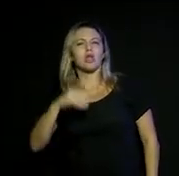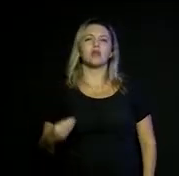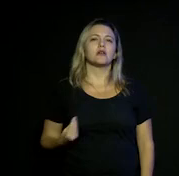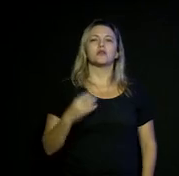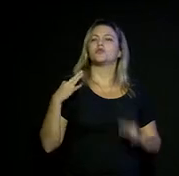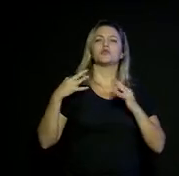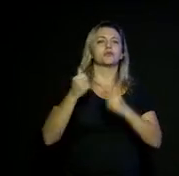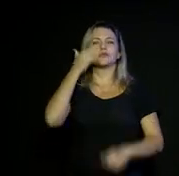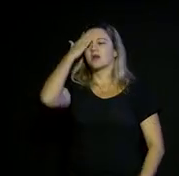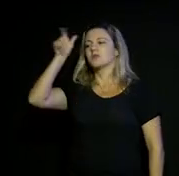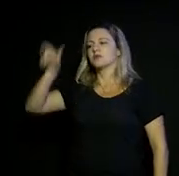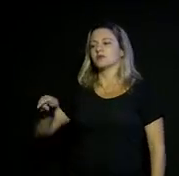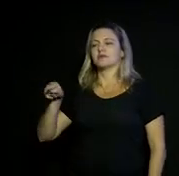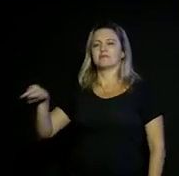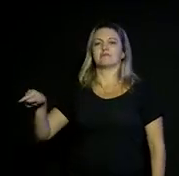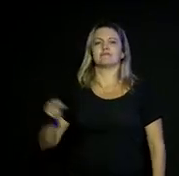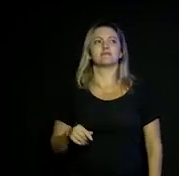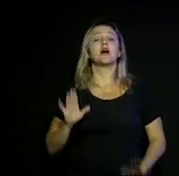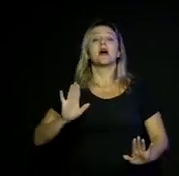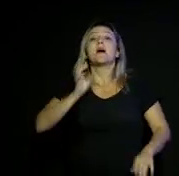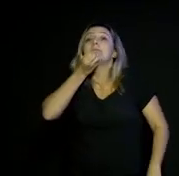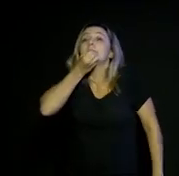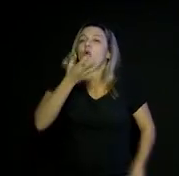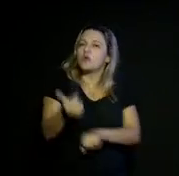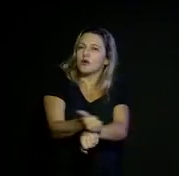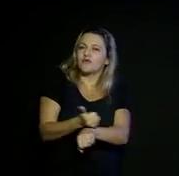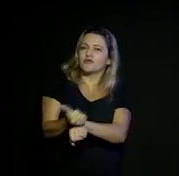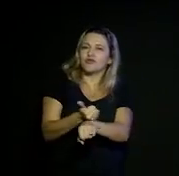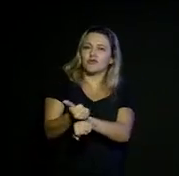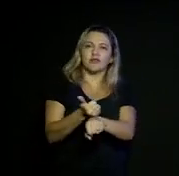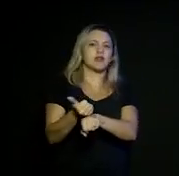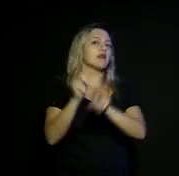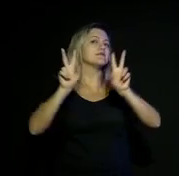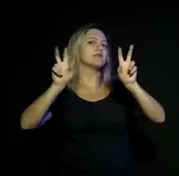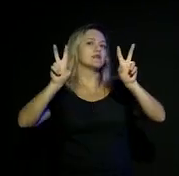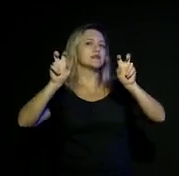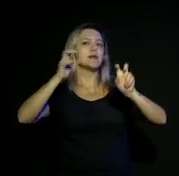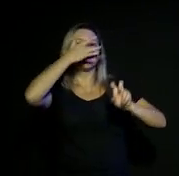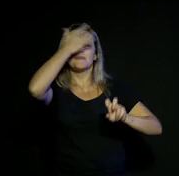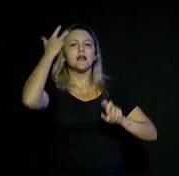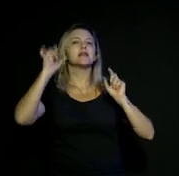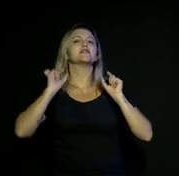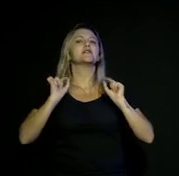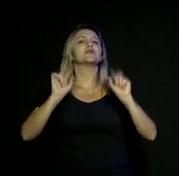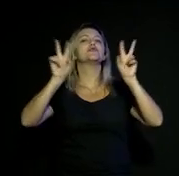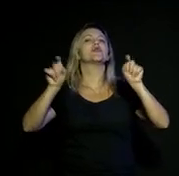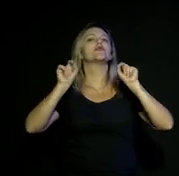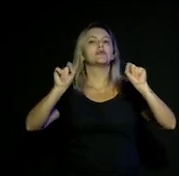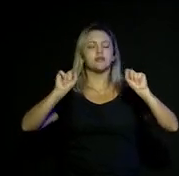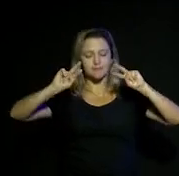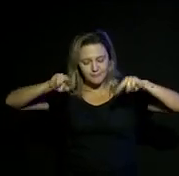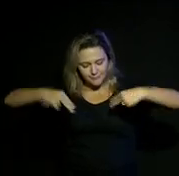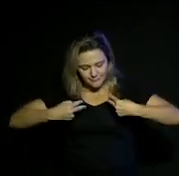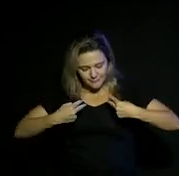orador, todo mundo sai pensando nele. Um bom orador, todo mundo sai pensando em si próprio.